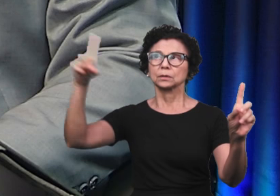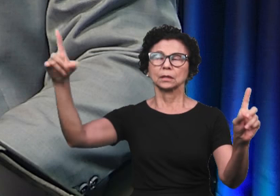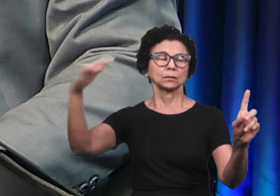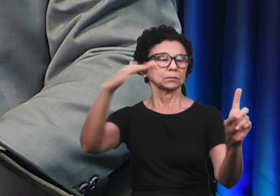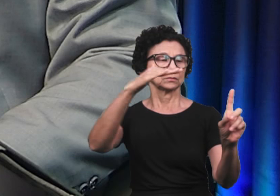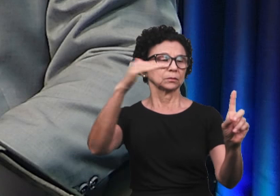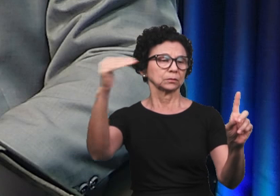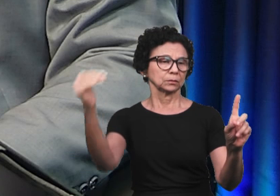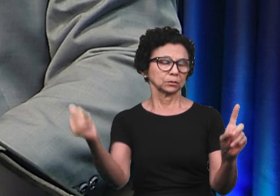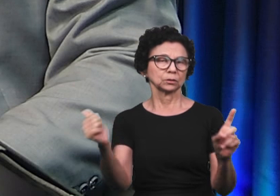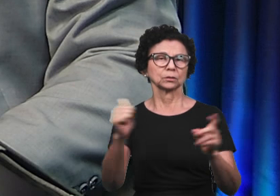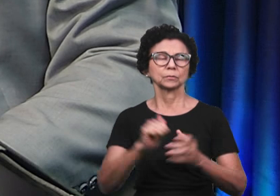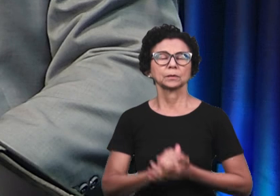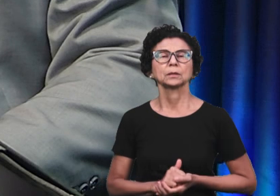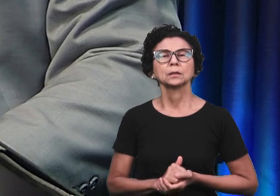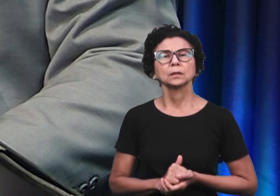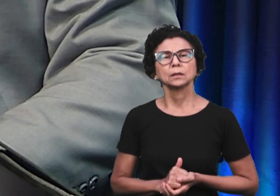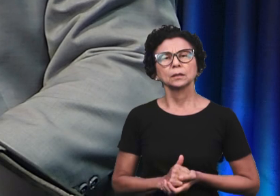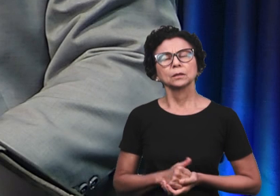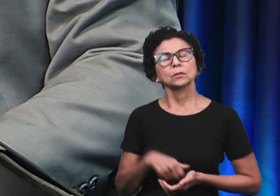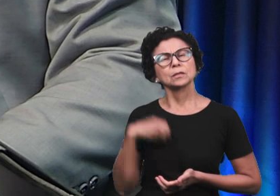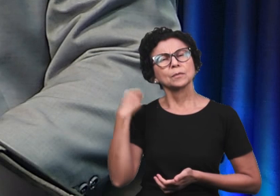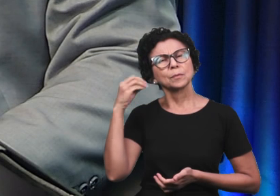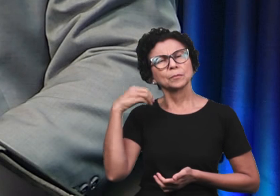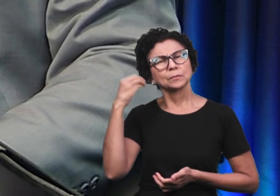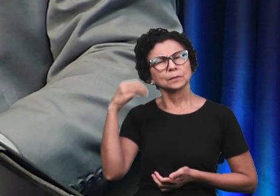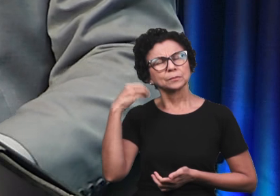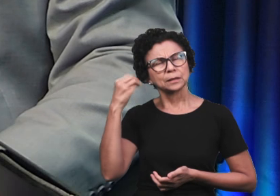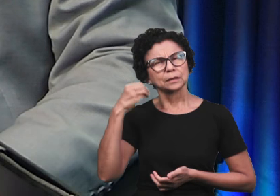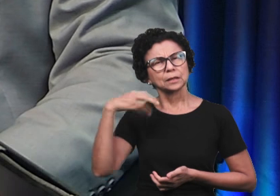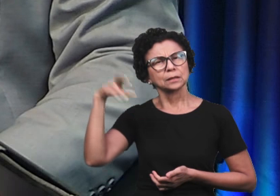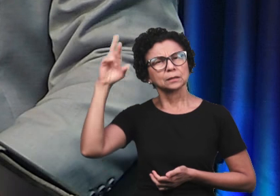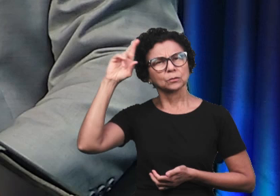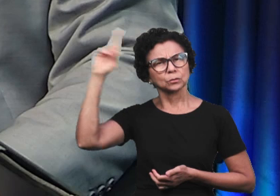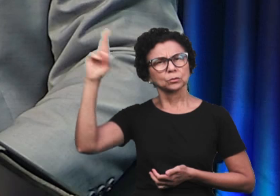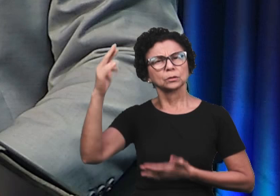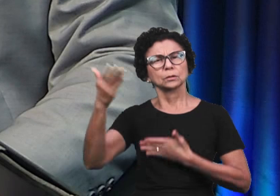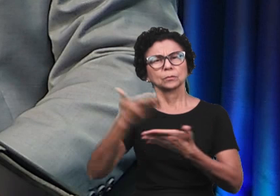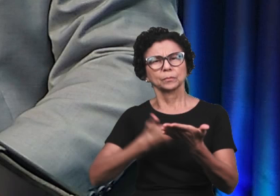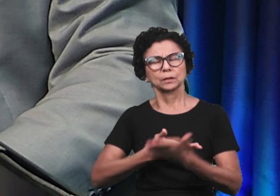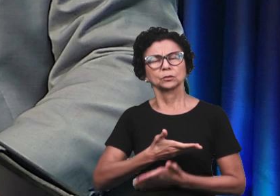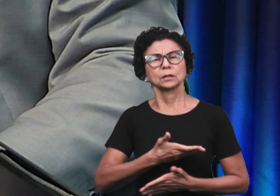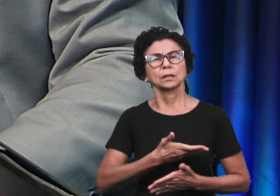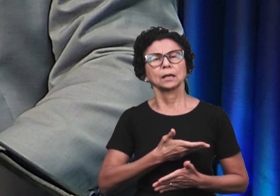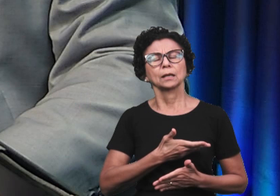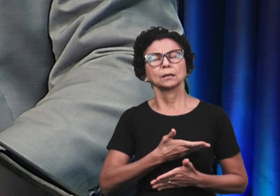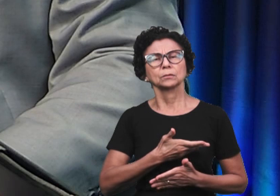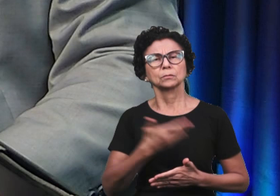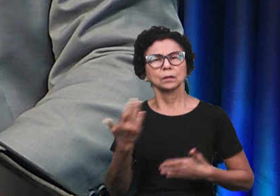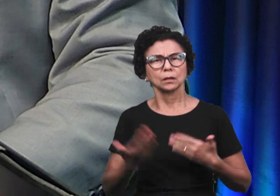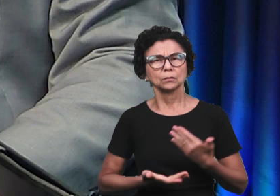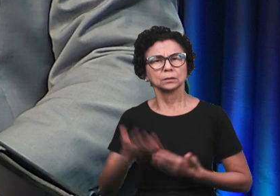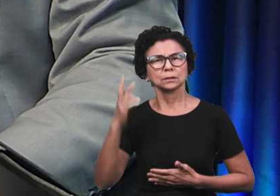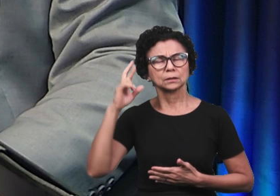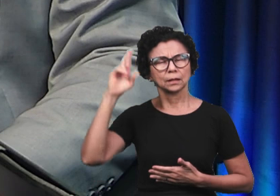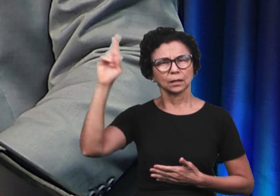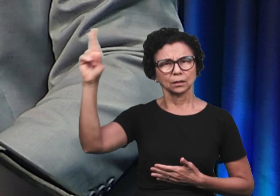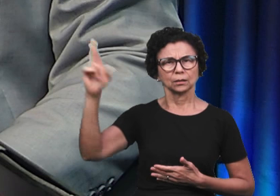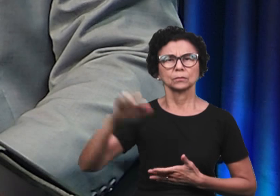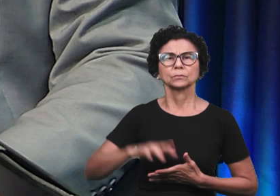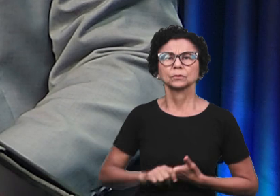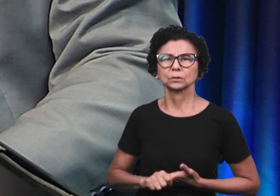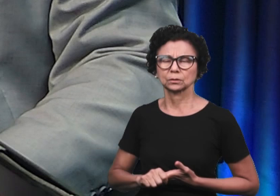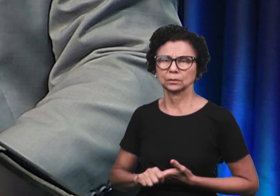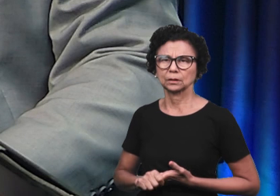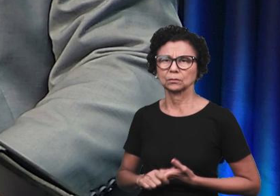a experiência que Deus tem dado a cada servo quando se revela a ele como